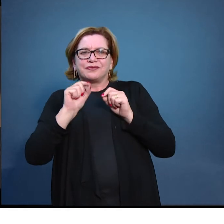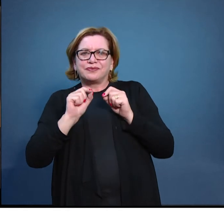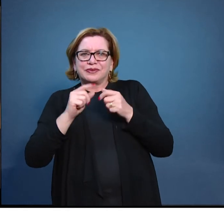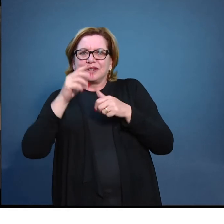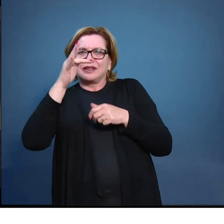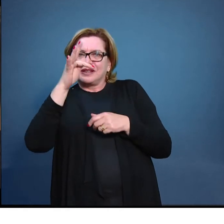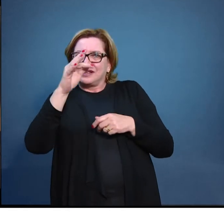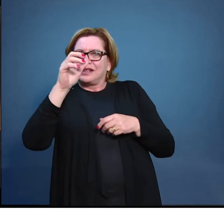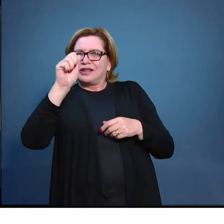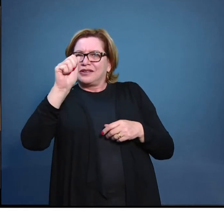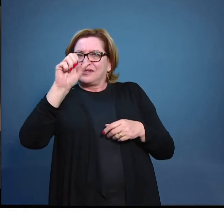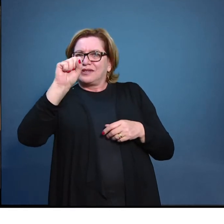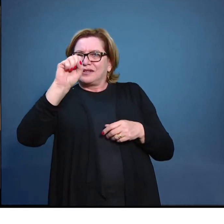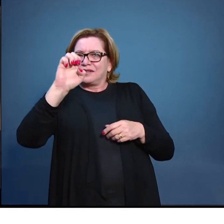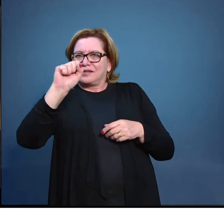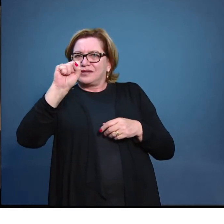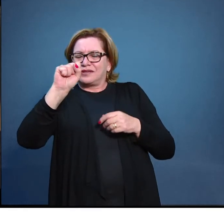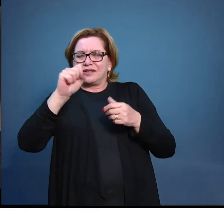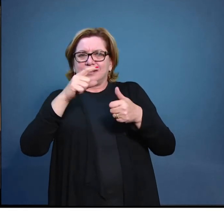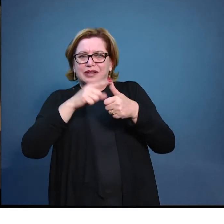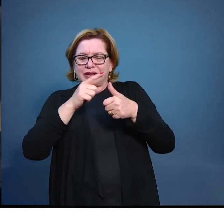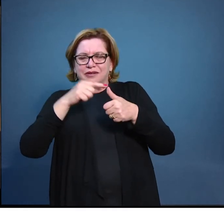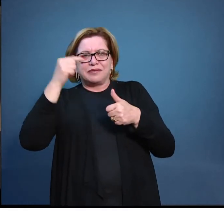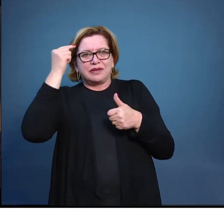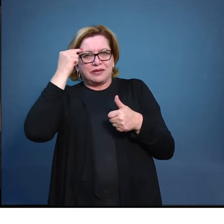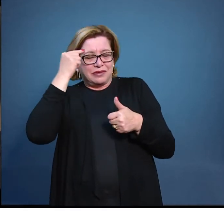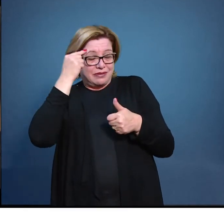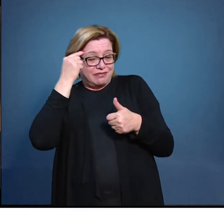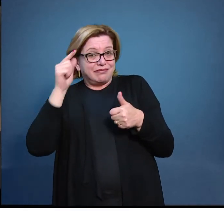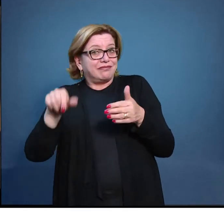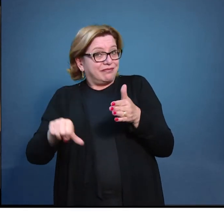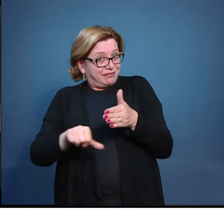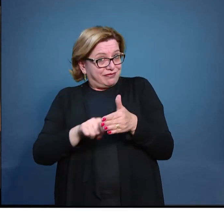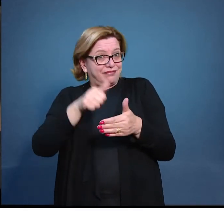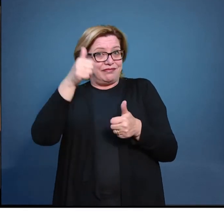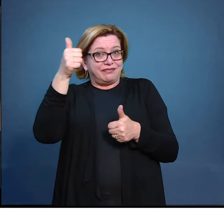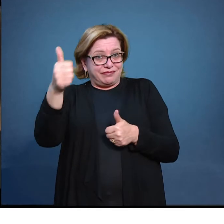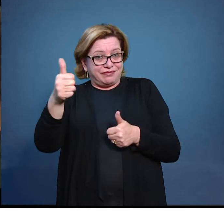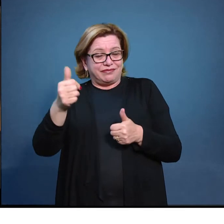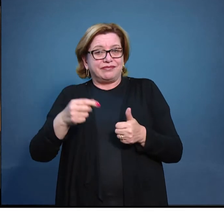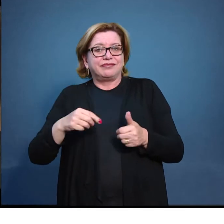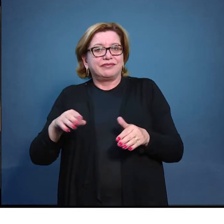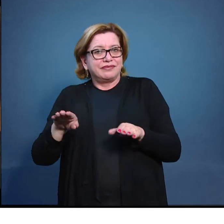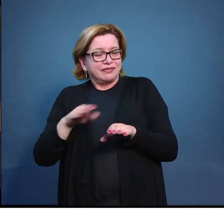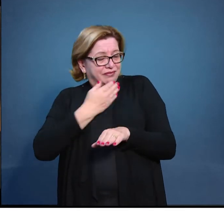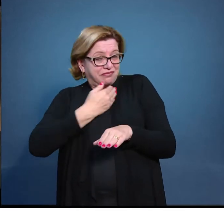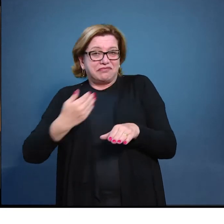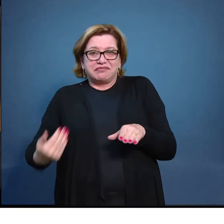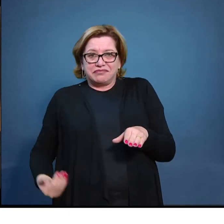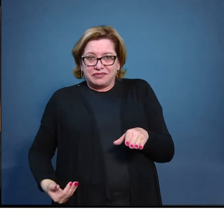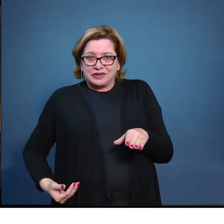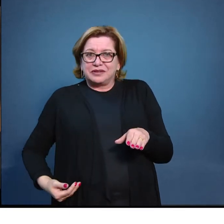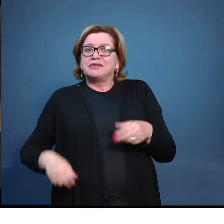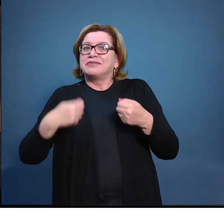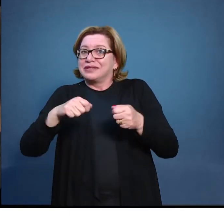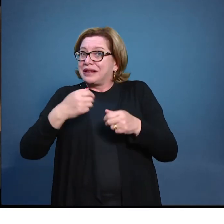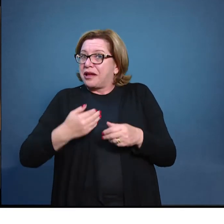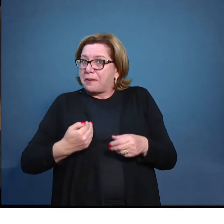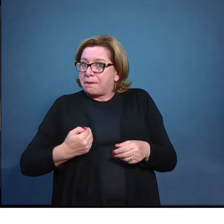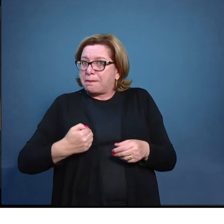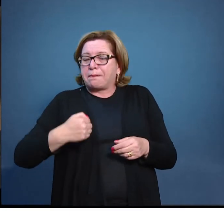fases do planejamento você pensar primeiro, e na gestão pública é mais